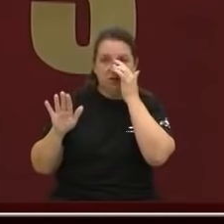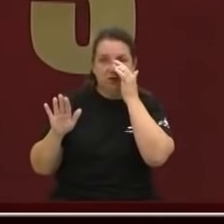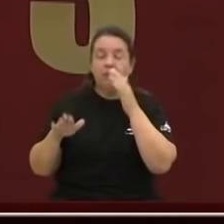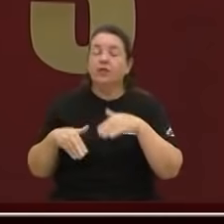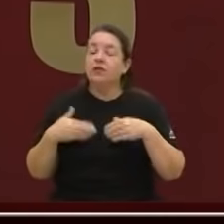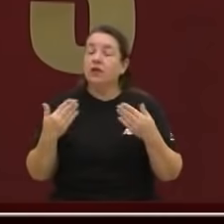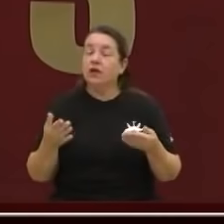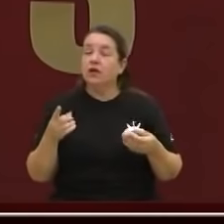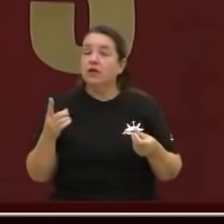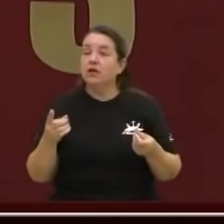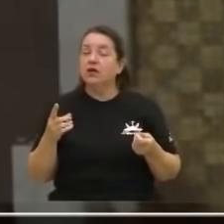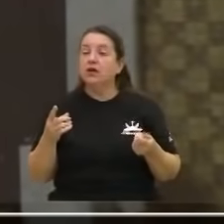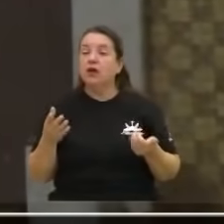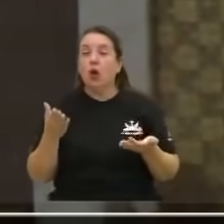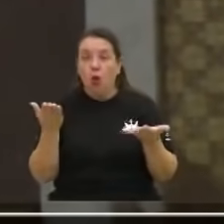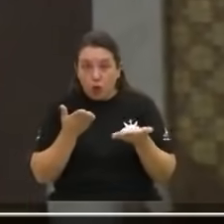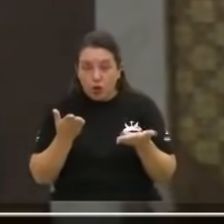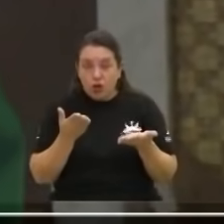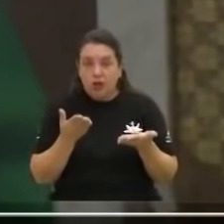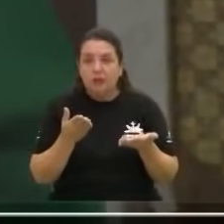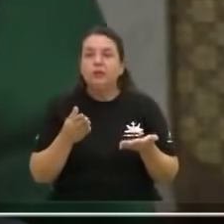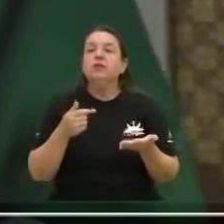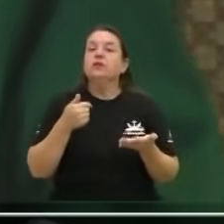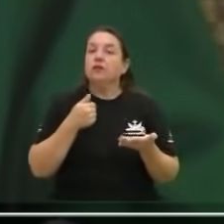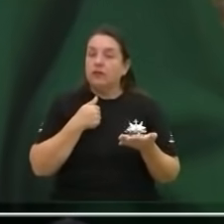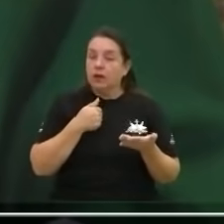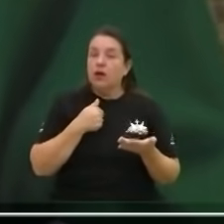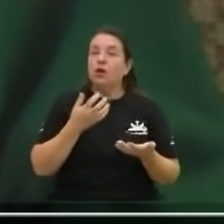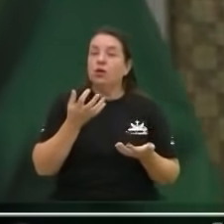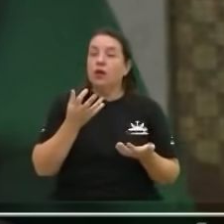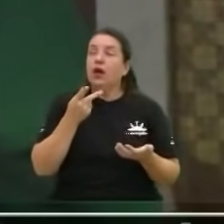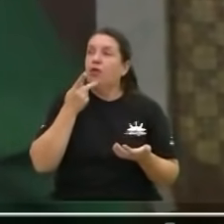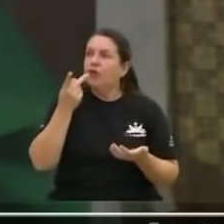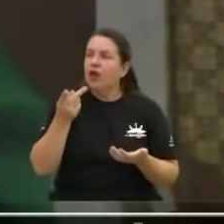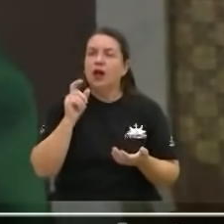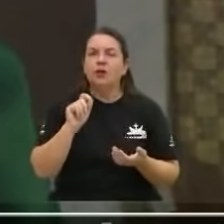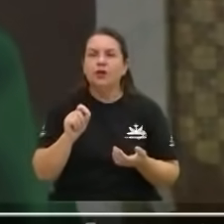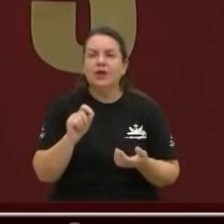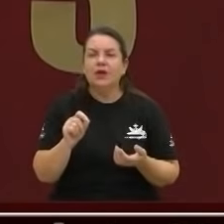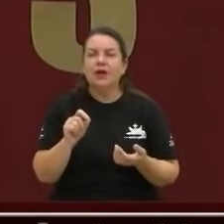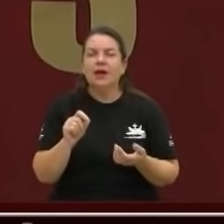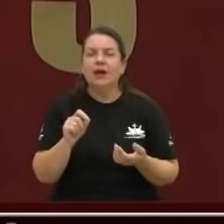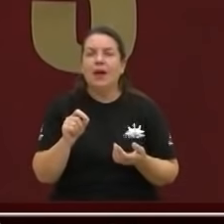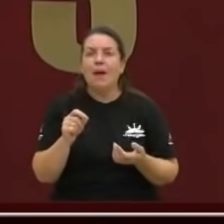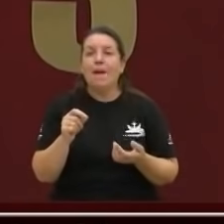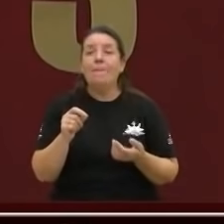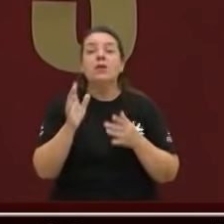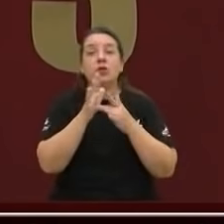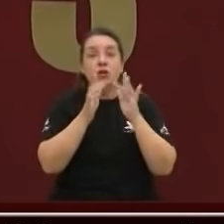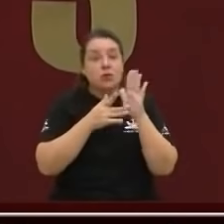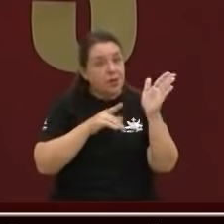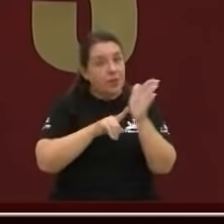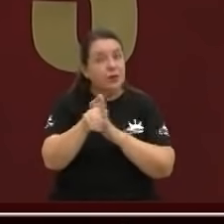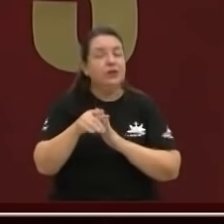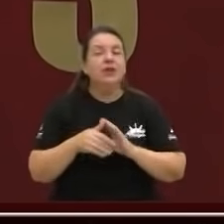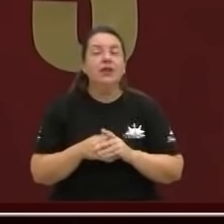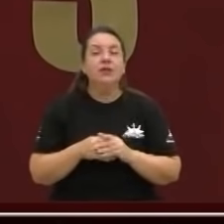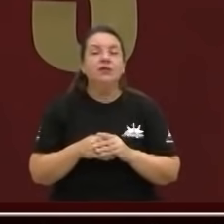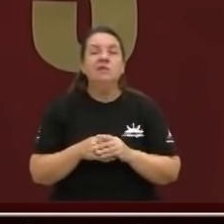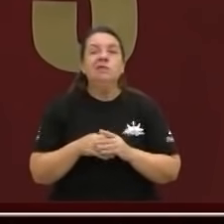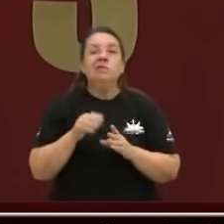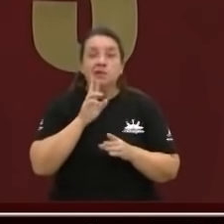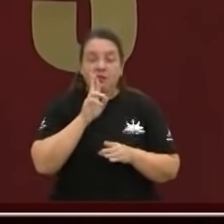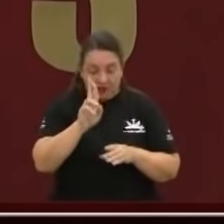Então o que você quer dizer hoje, nessa quinta eucarística? O que queres que eu te faça? Diga lá